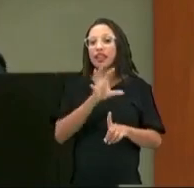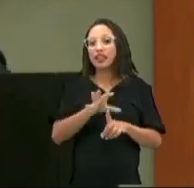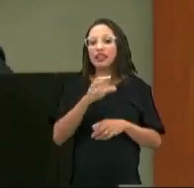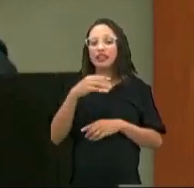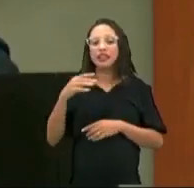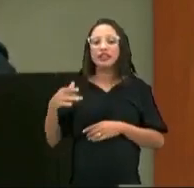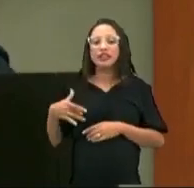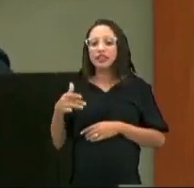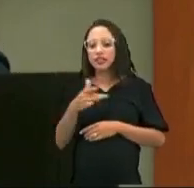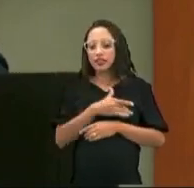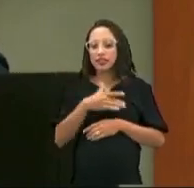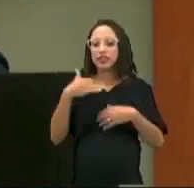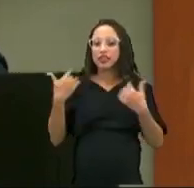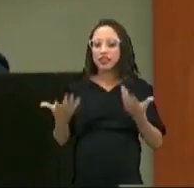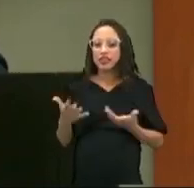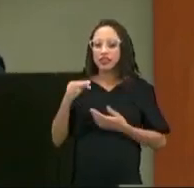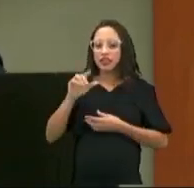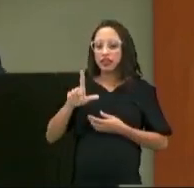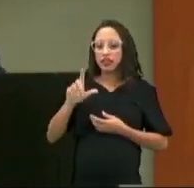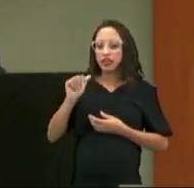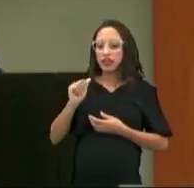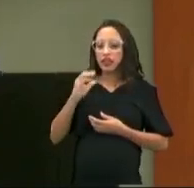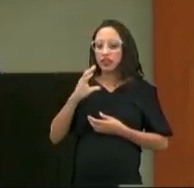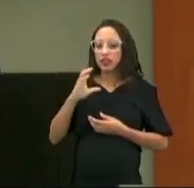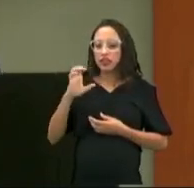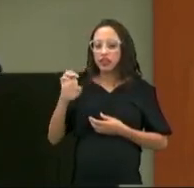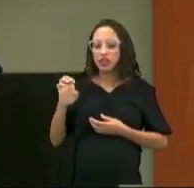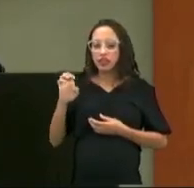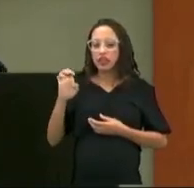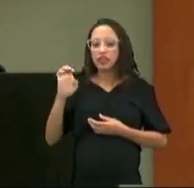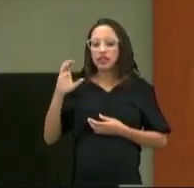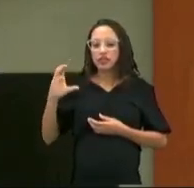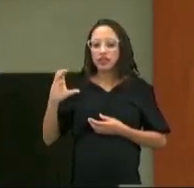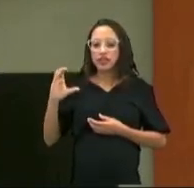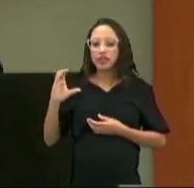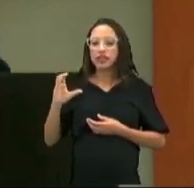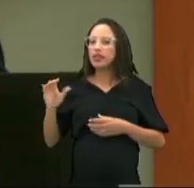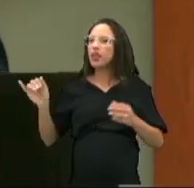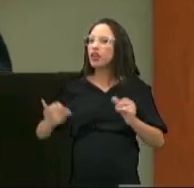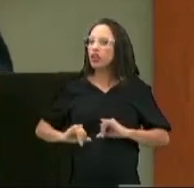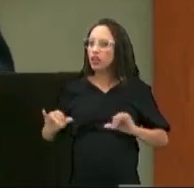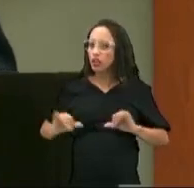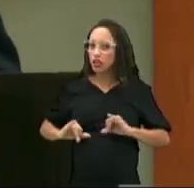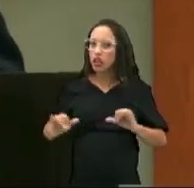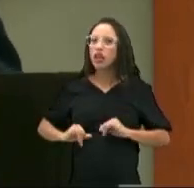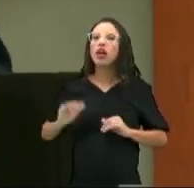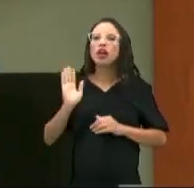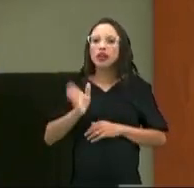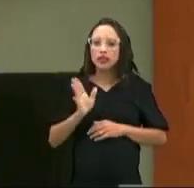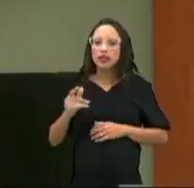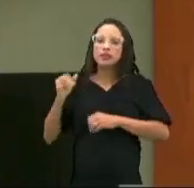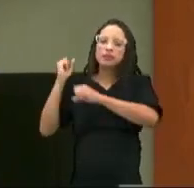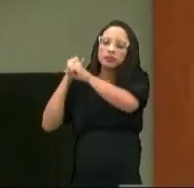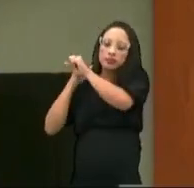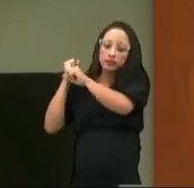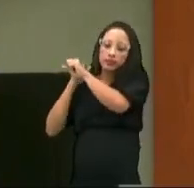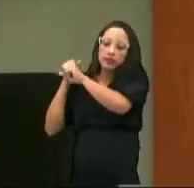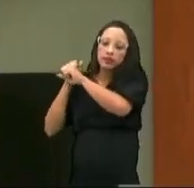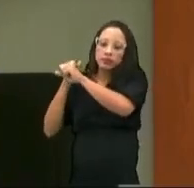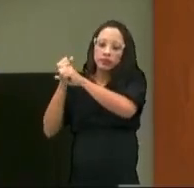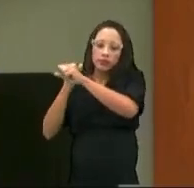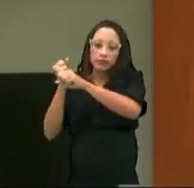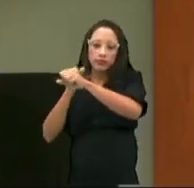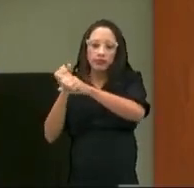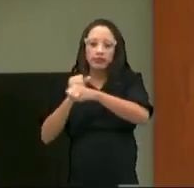O LASEC sofre com um processo de sucateamento progressivo ao longo dos últimos anos. Muitos